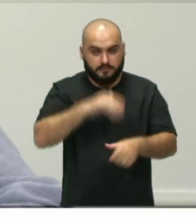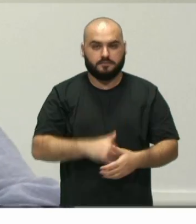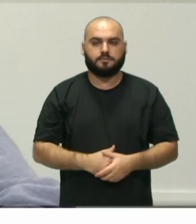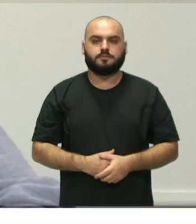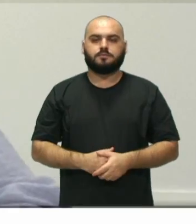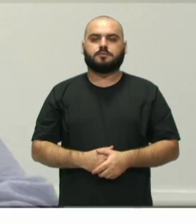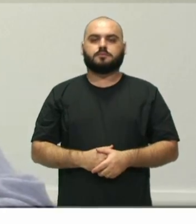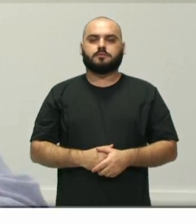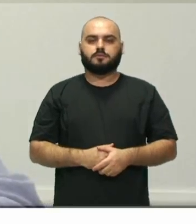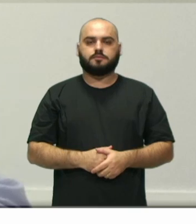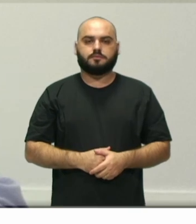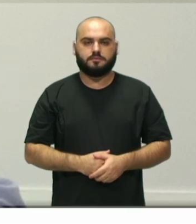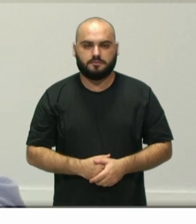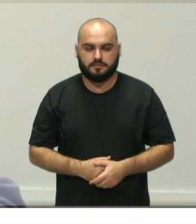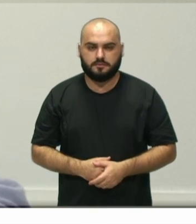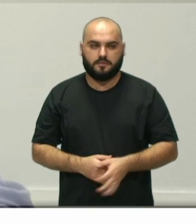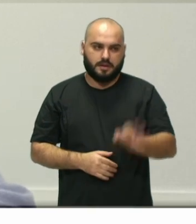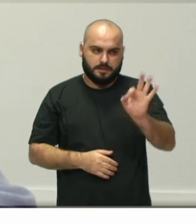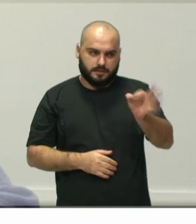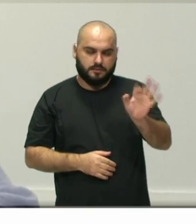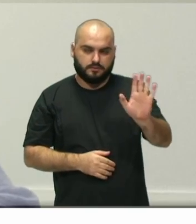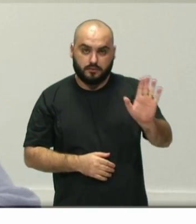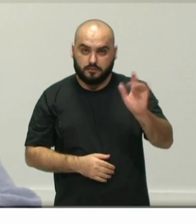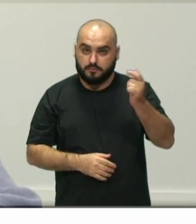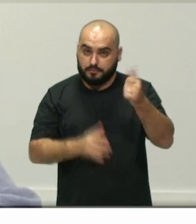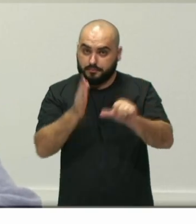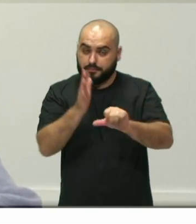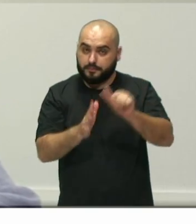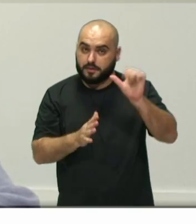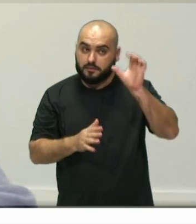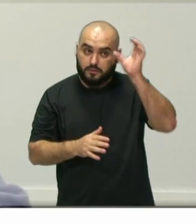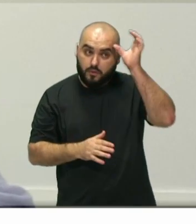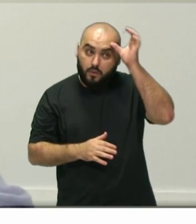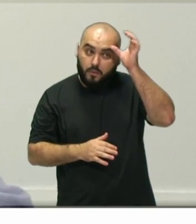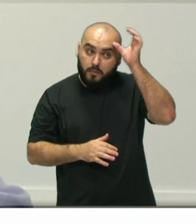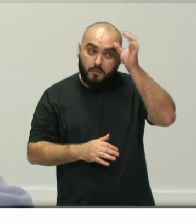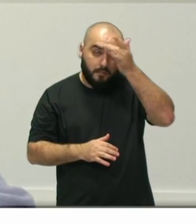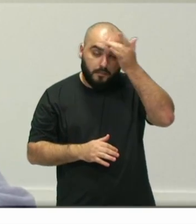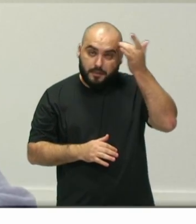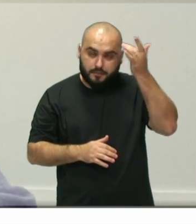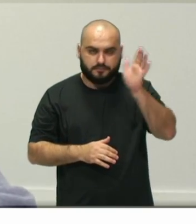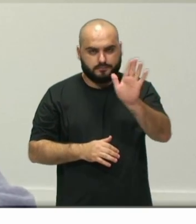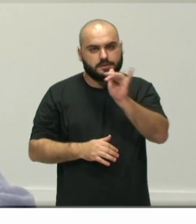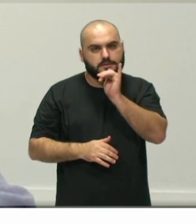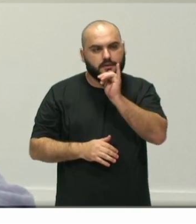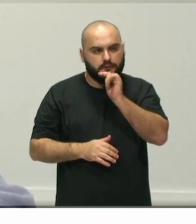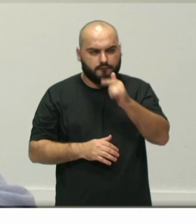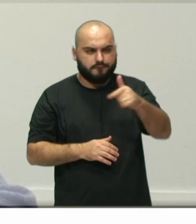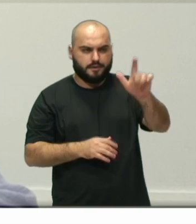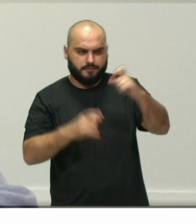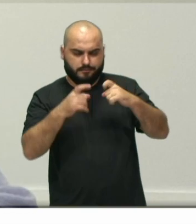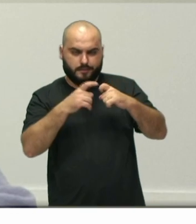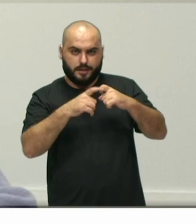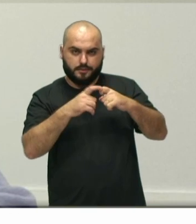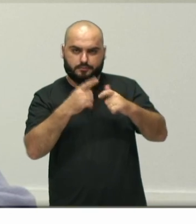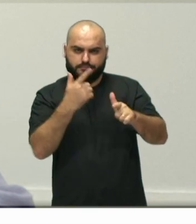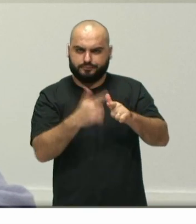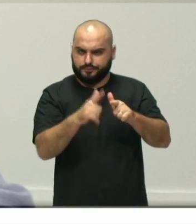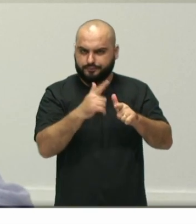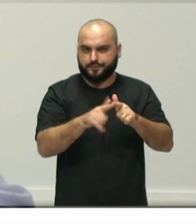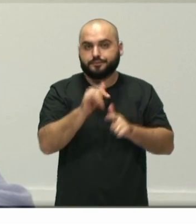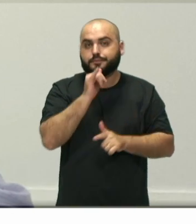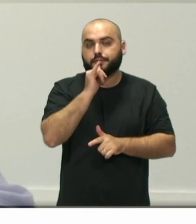Antes de tudo, nós precisamos da conscientização das pessoas, certo? Quando você vai a um médico tratar qualquer tipo de problema, vamos dizer